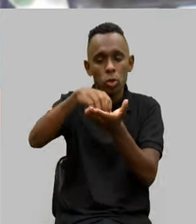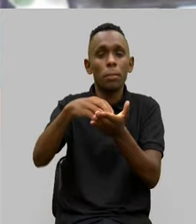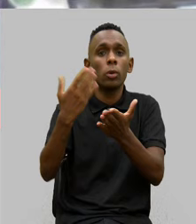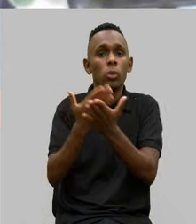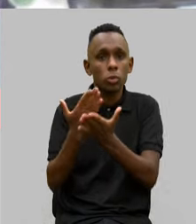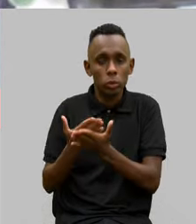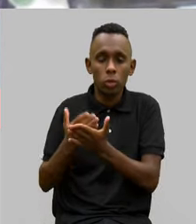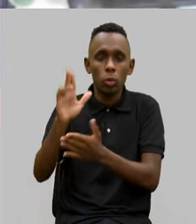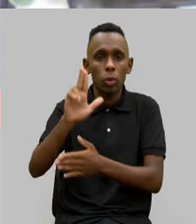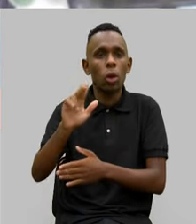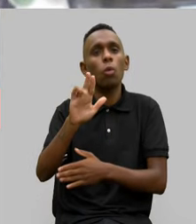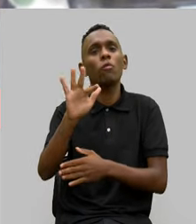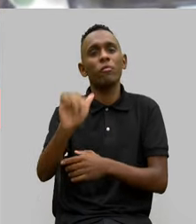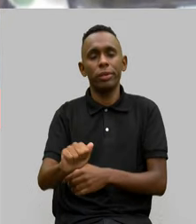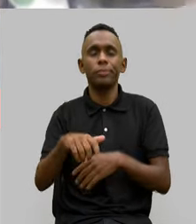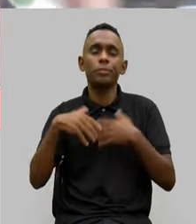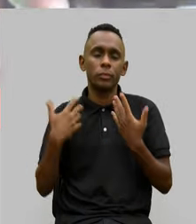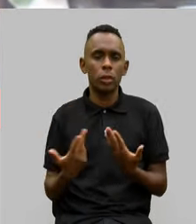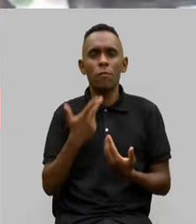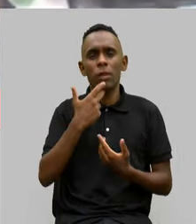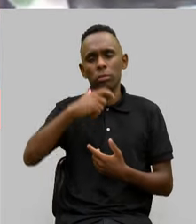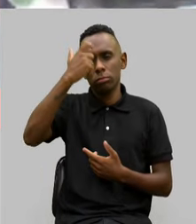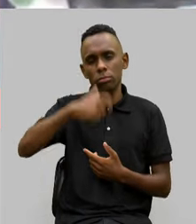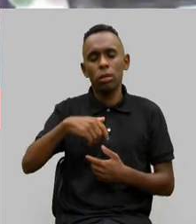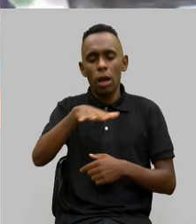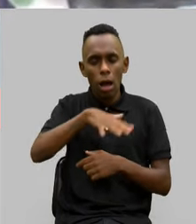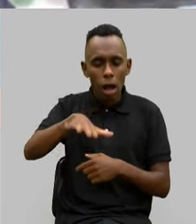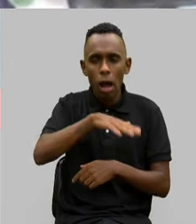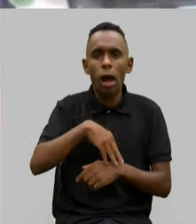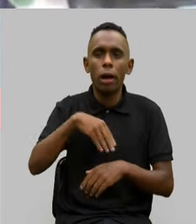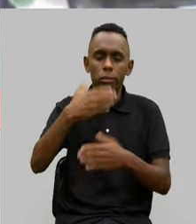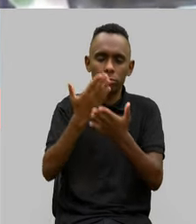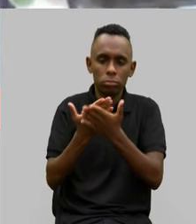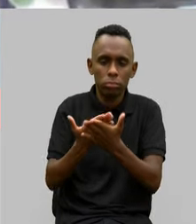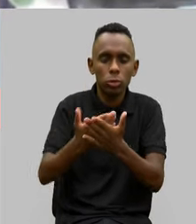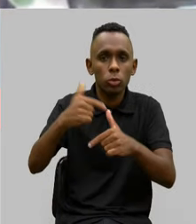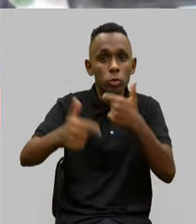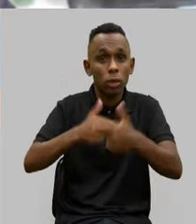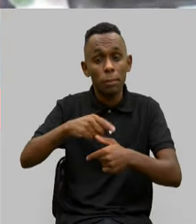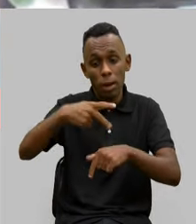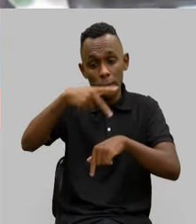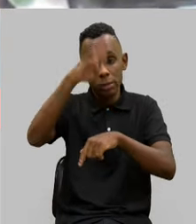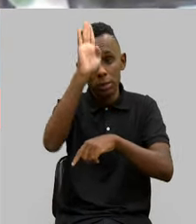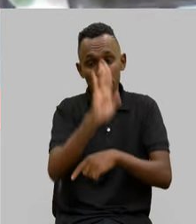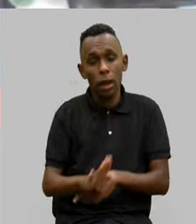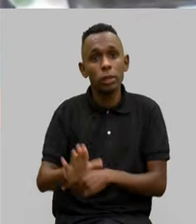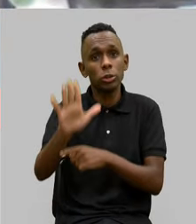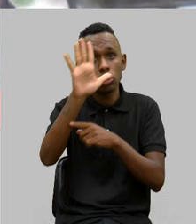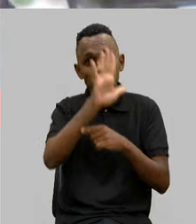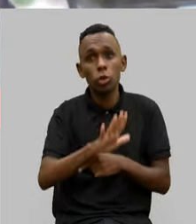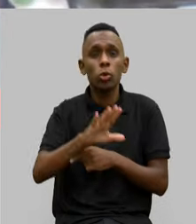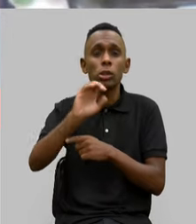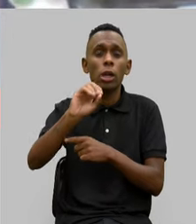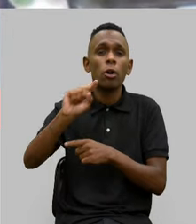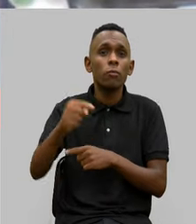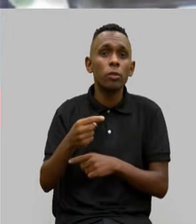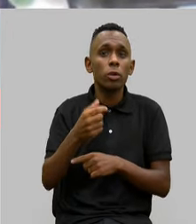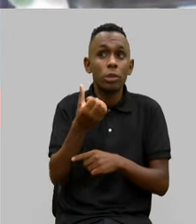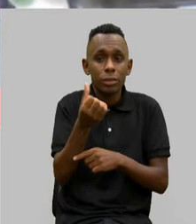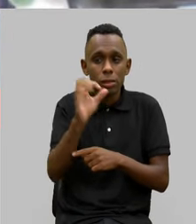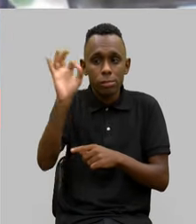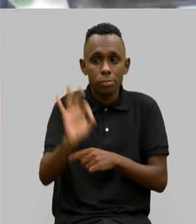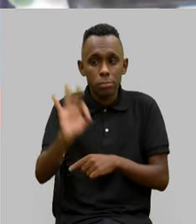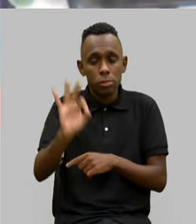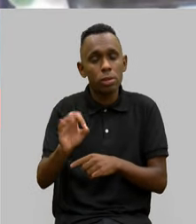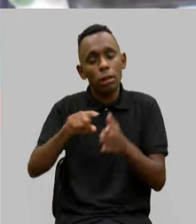cannabis UFLA falando mais da minha área de agronomia atualmente no Brasil Apenas 0,6 por